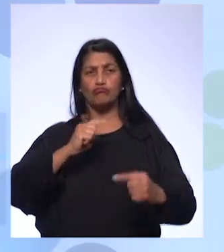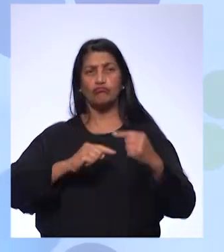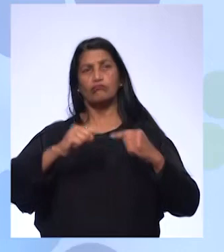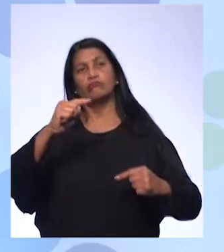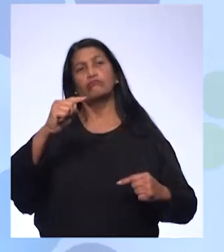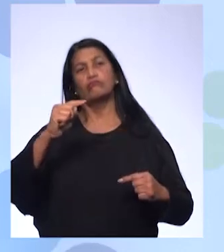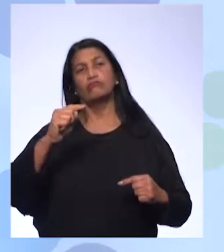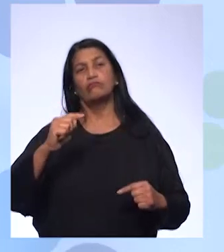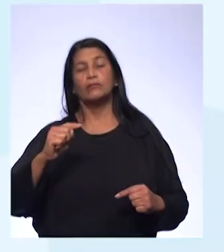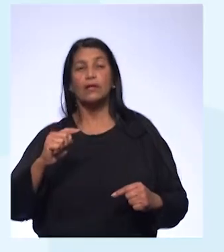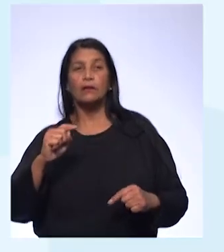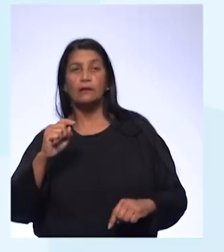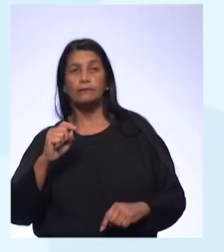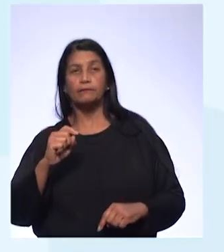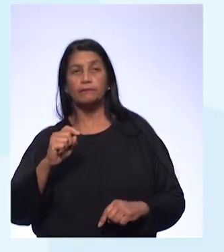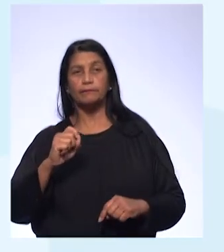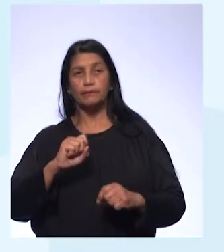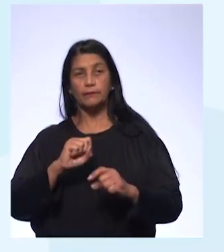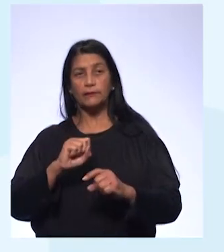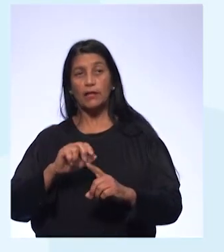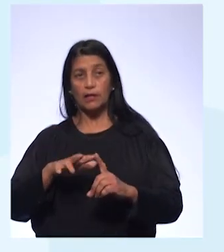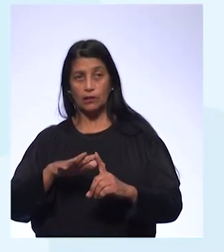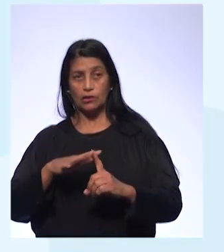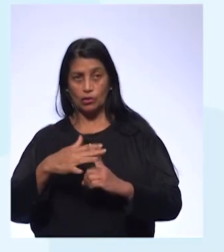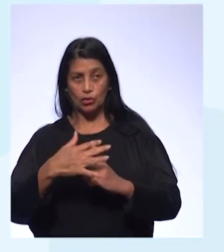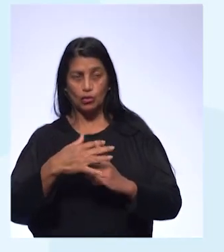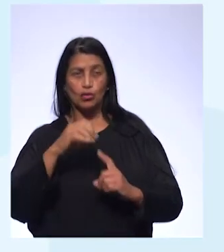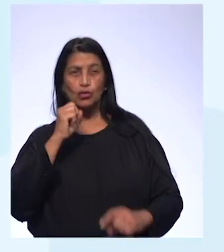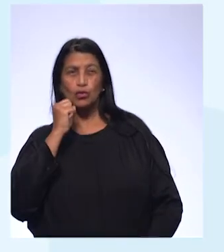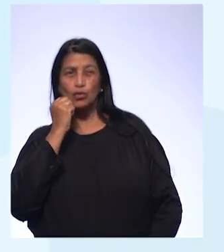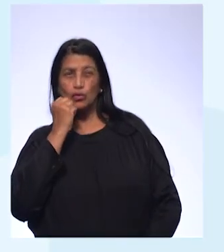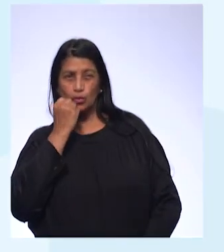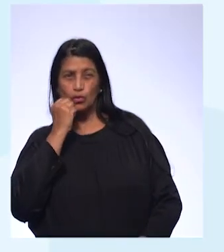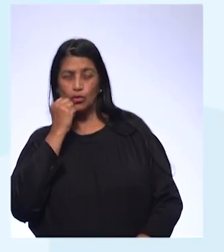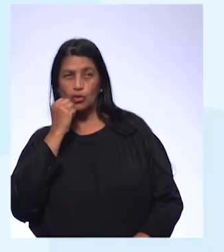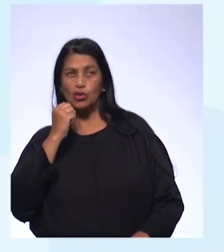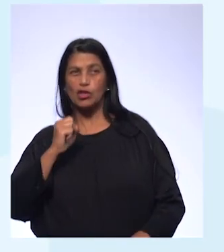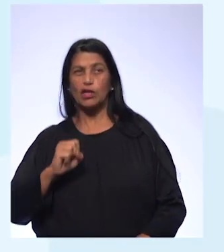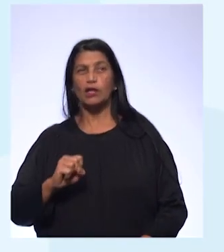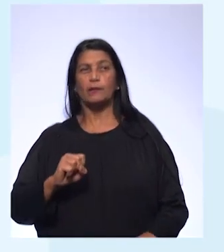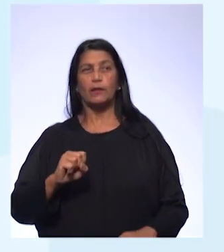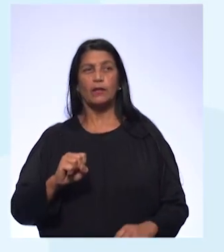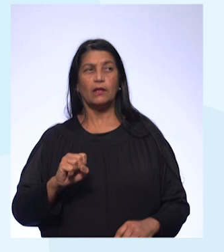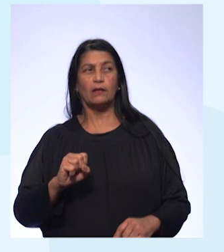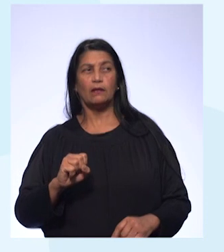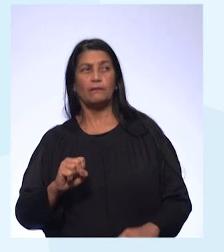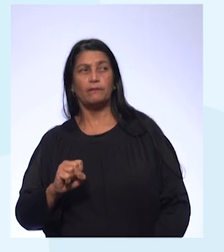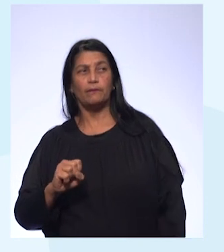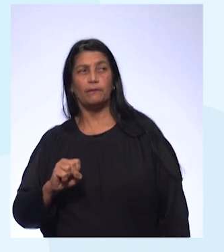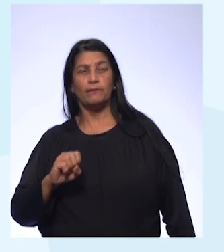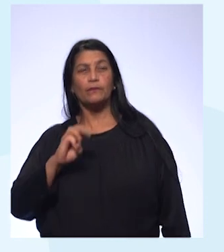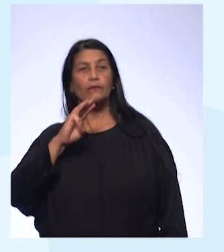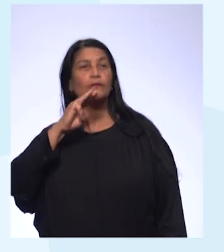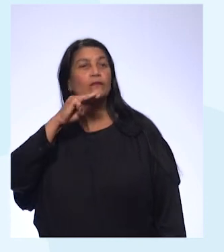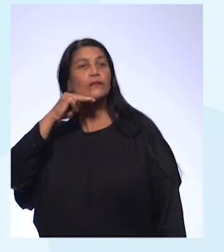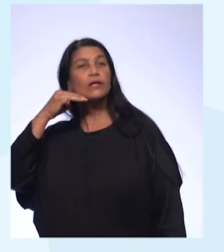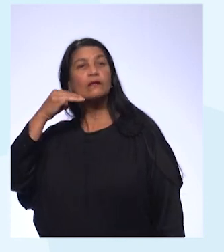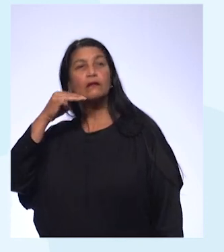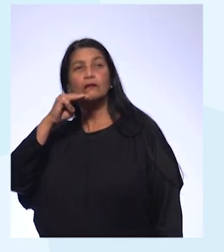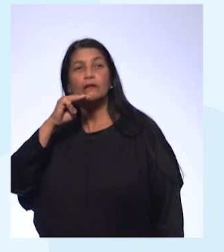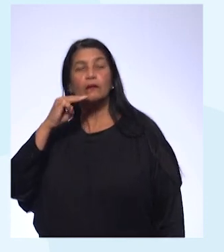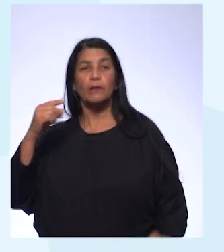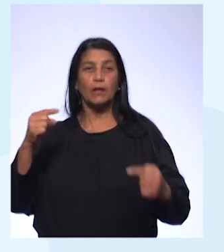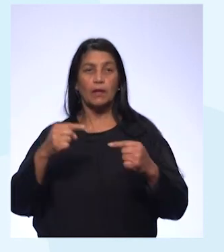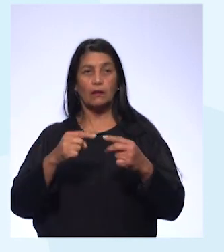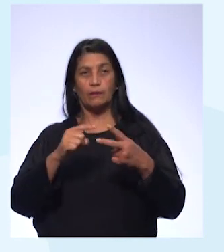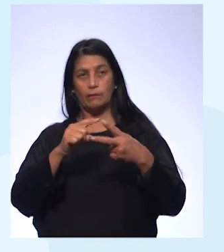Então, o socialismo científico é uma teoria desenvolvida por Karl Marx e Engels, contidas em duas principais